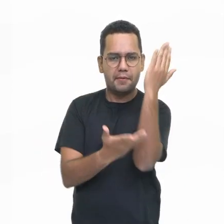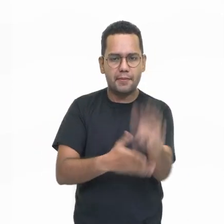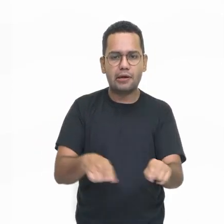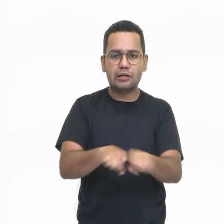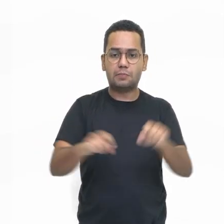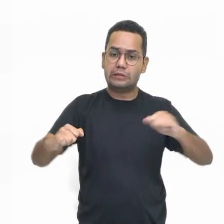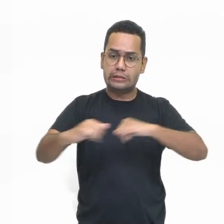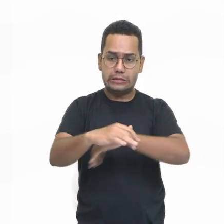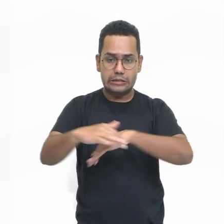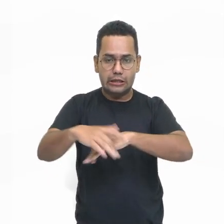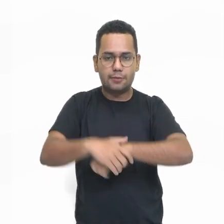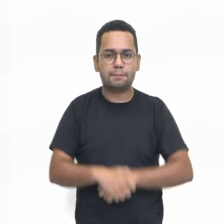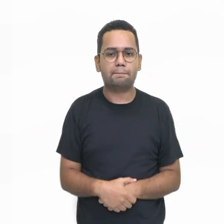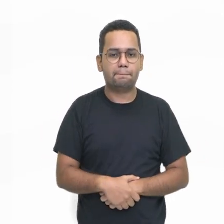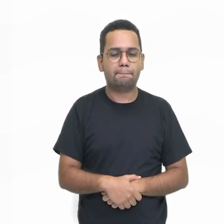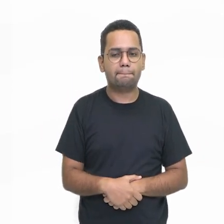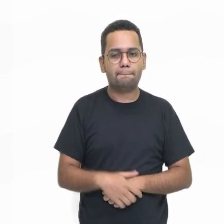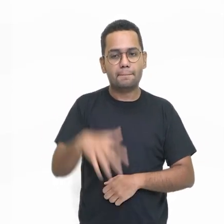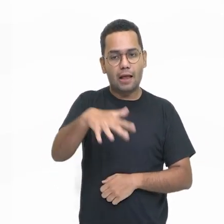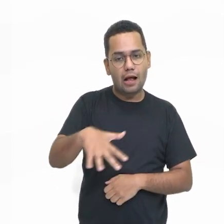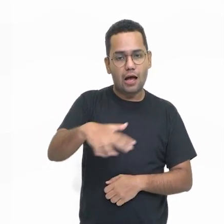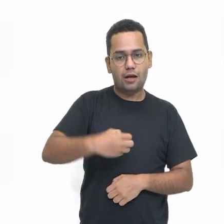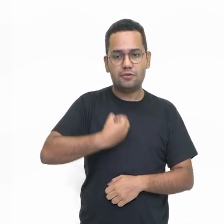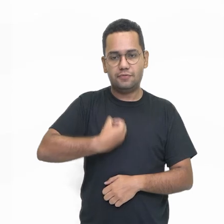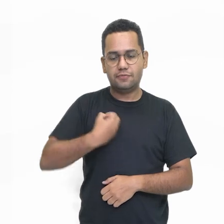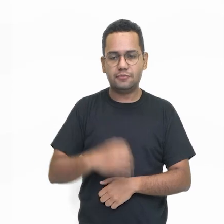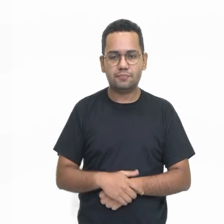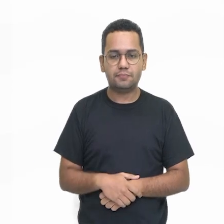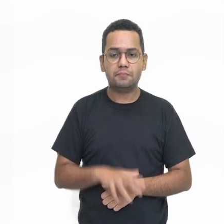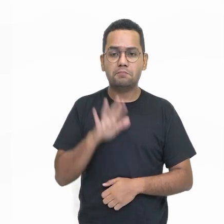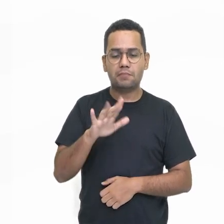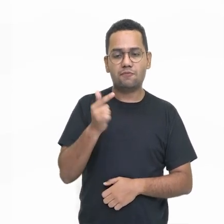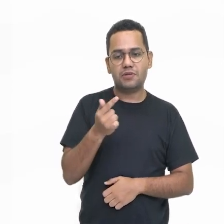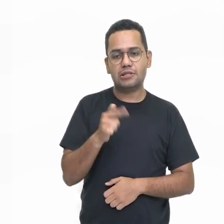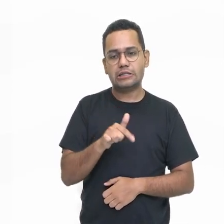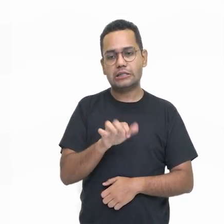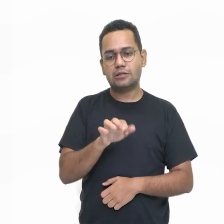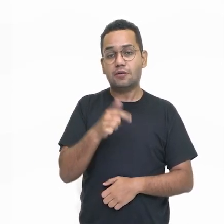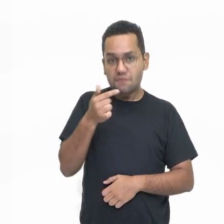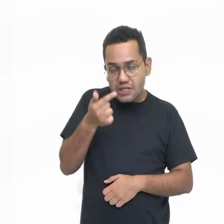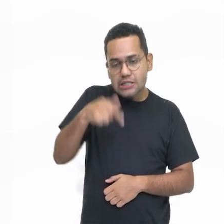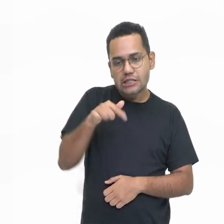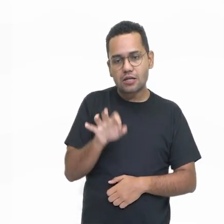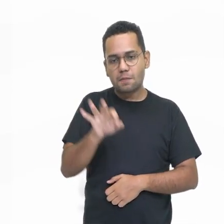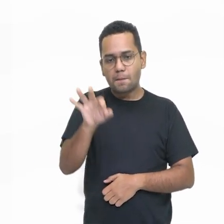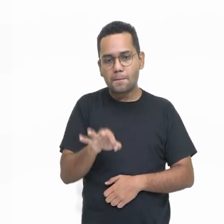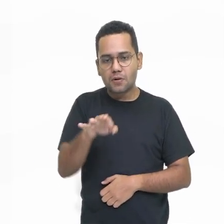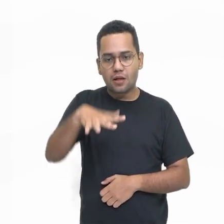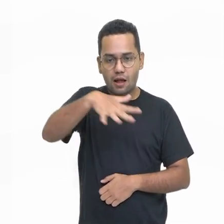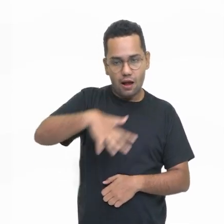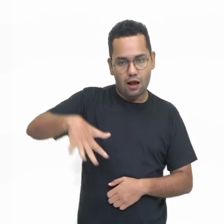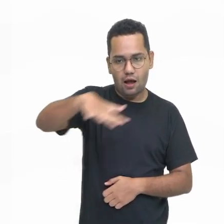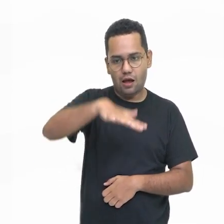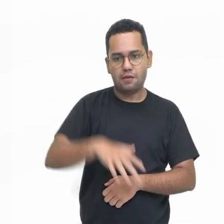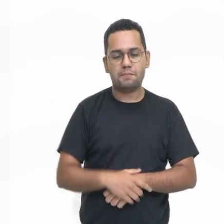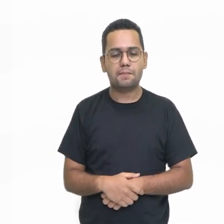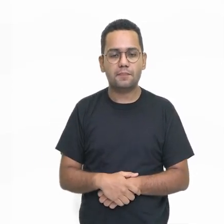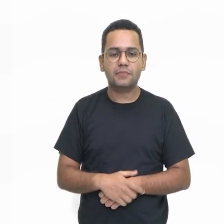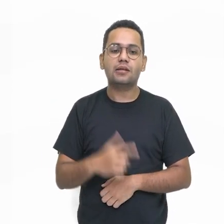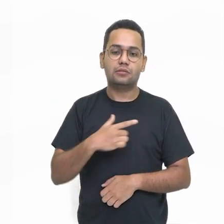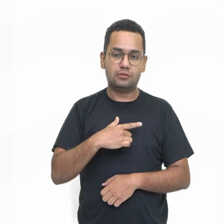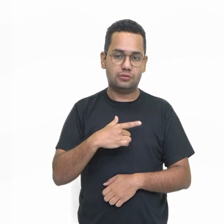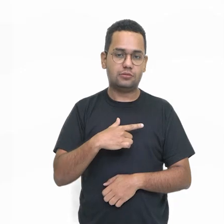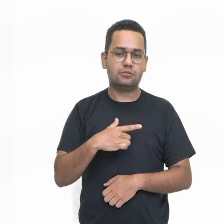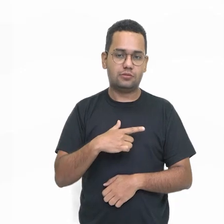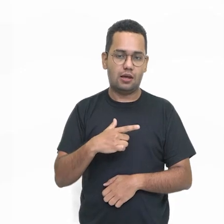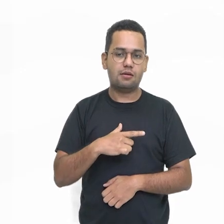urbanização e fragmentação de hábitats, e apenas 27% de sua cobertura original